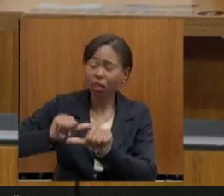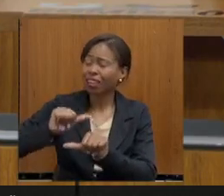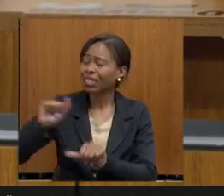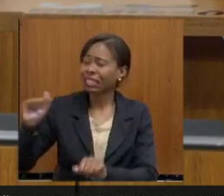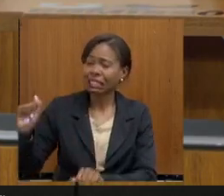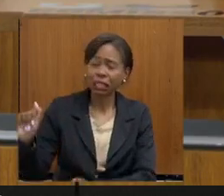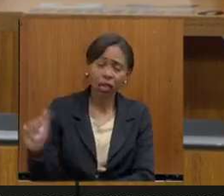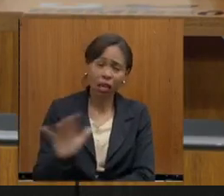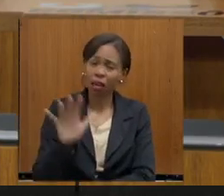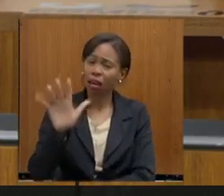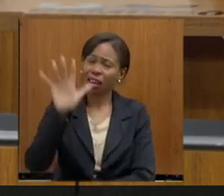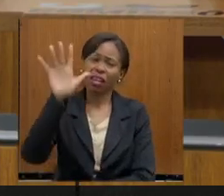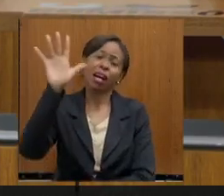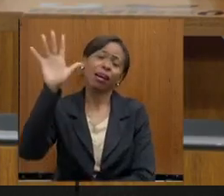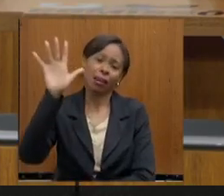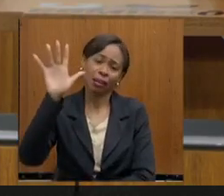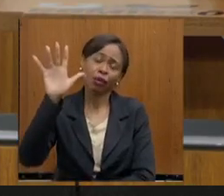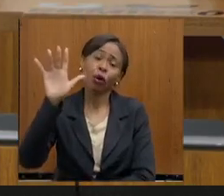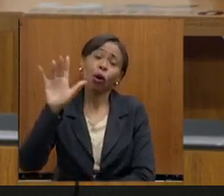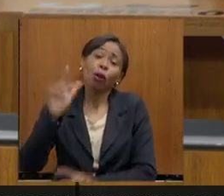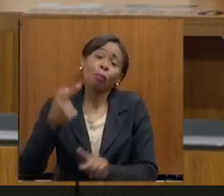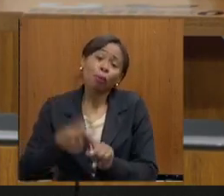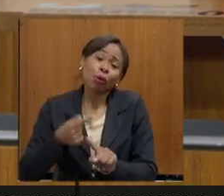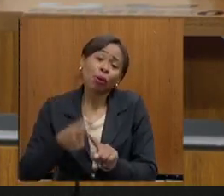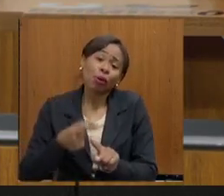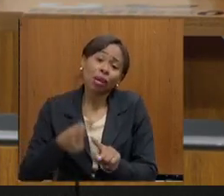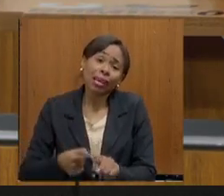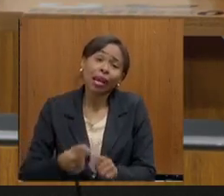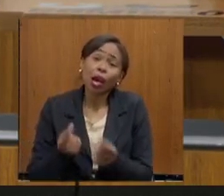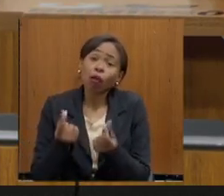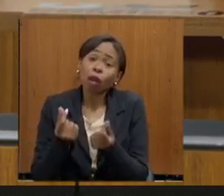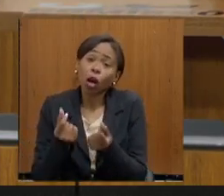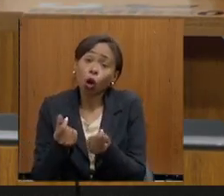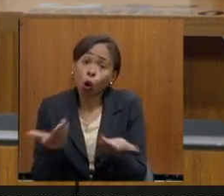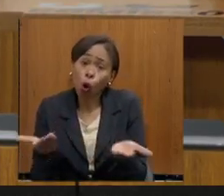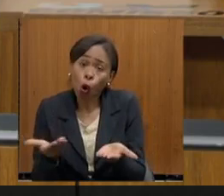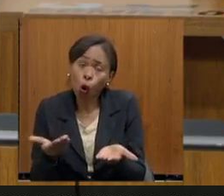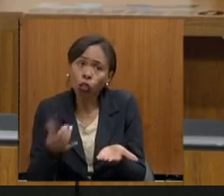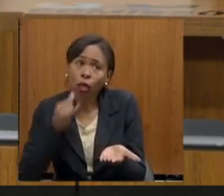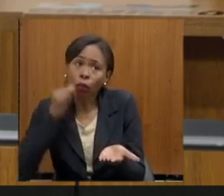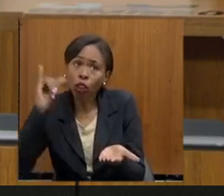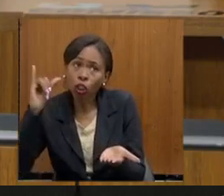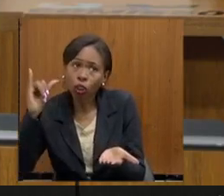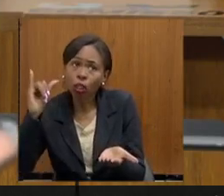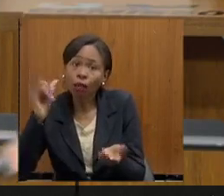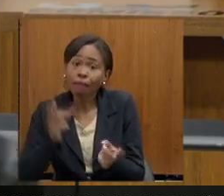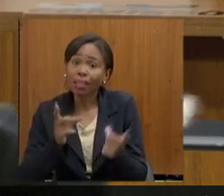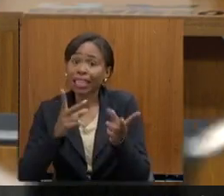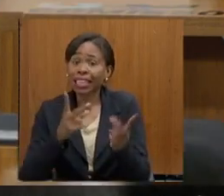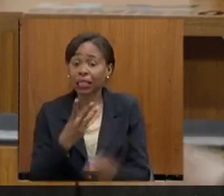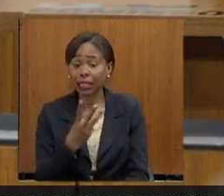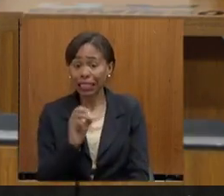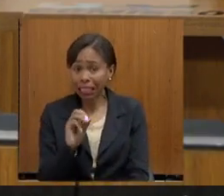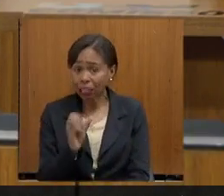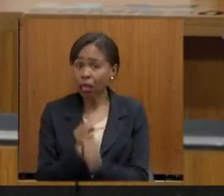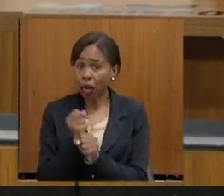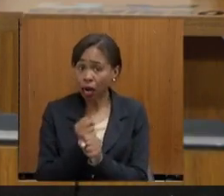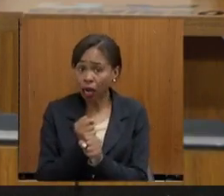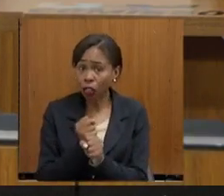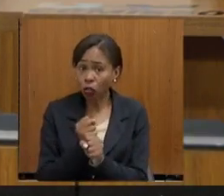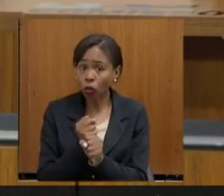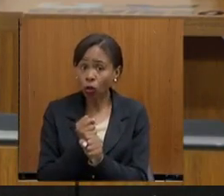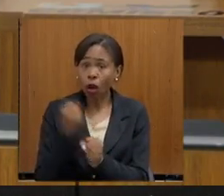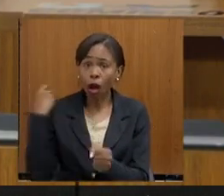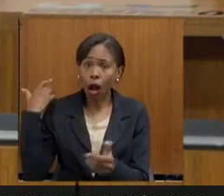uma conta do valor presente da energia que só vai vender por 30 anos trazido para hoje esse